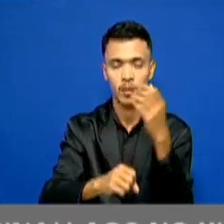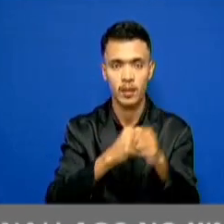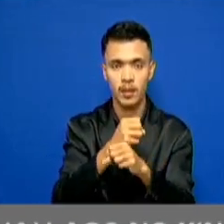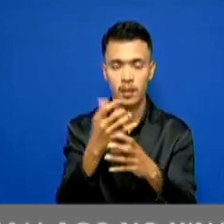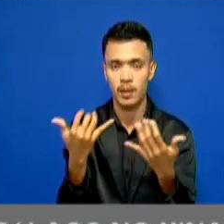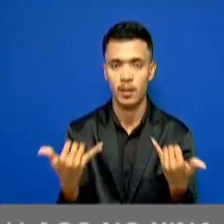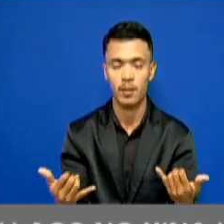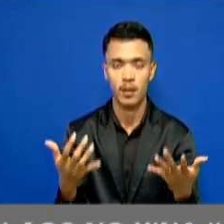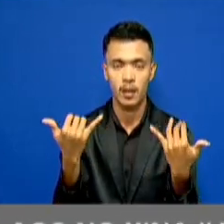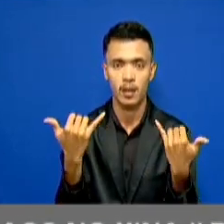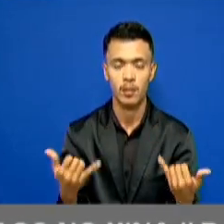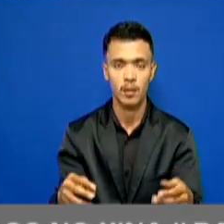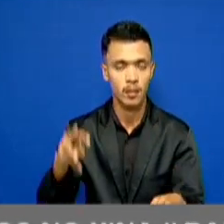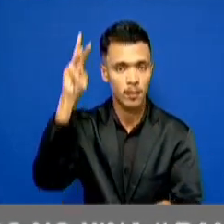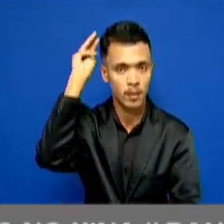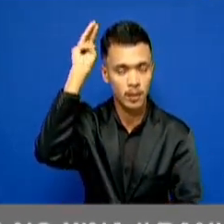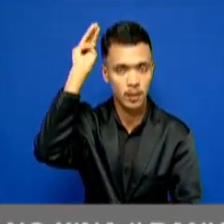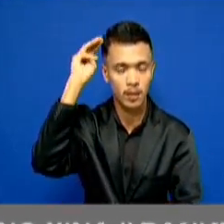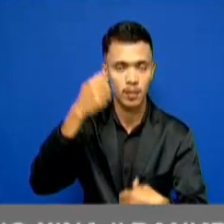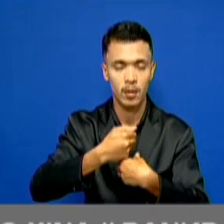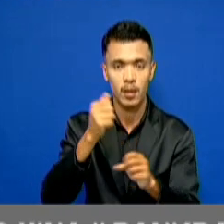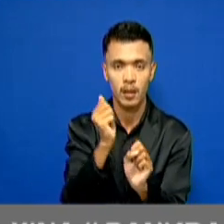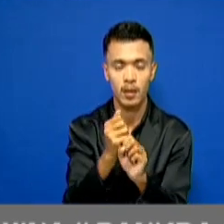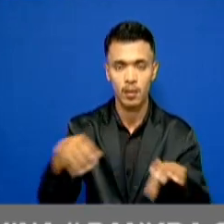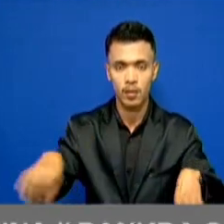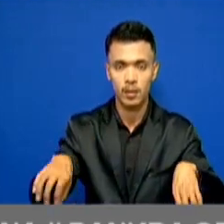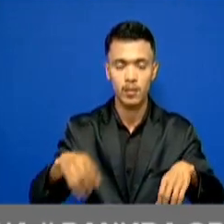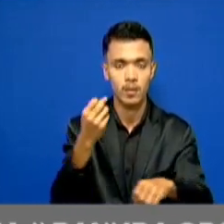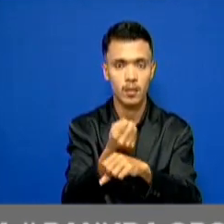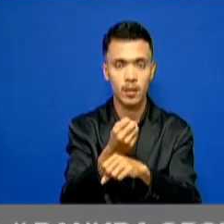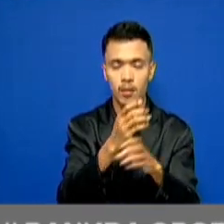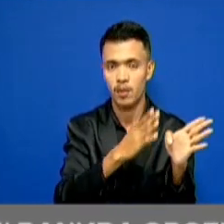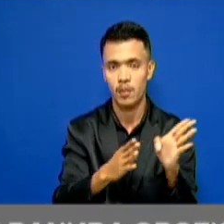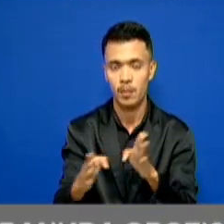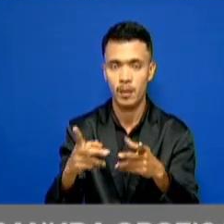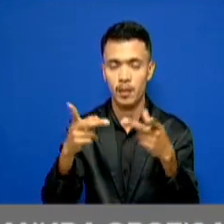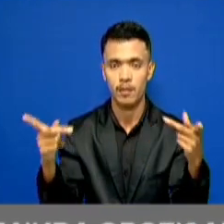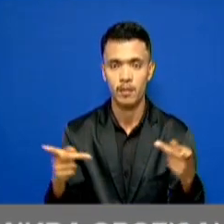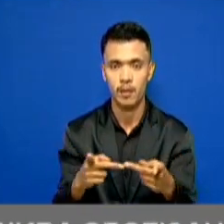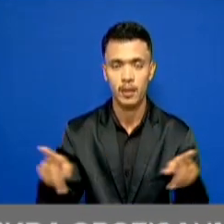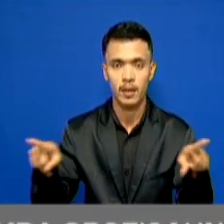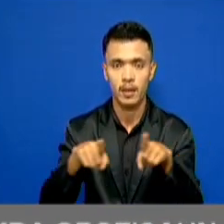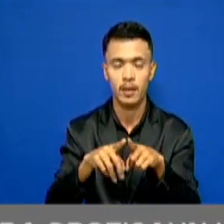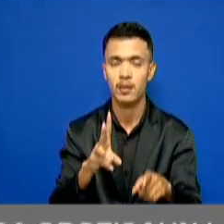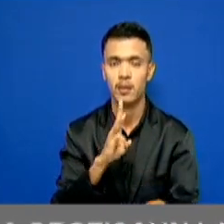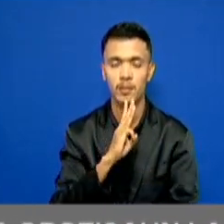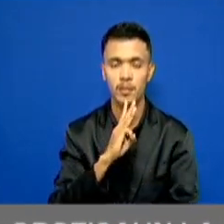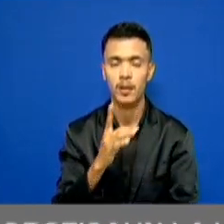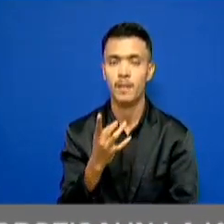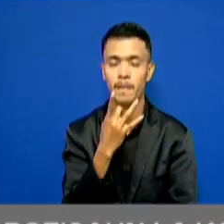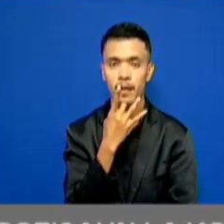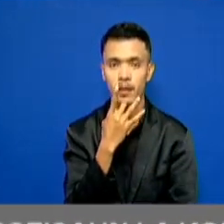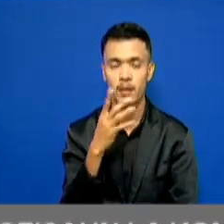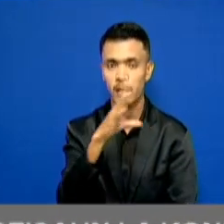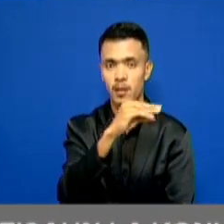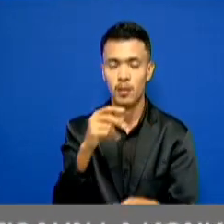Dadaune, cada componente e ministério, ao exercício Macas, onde prepara condição Sira, anexam fornecimento B, eletricidade,